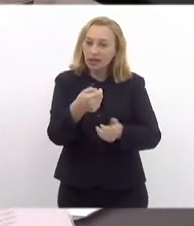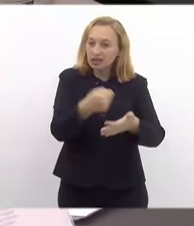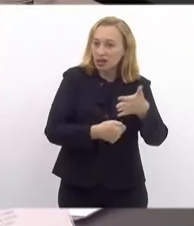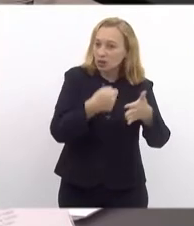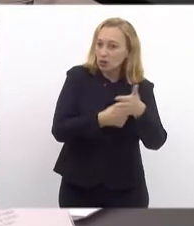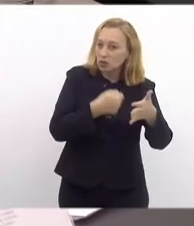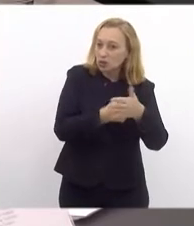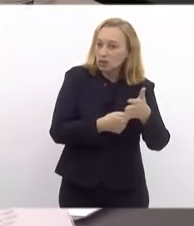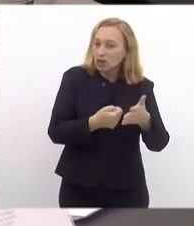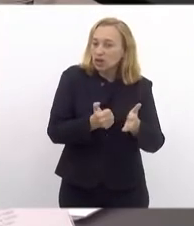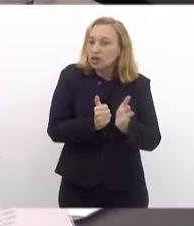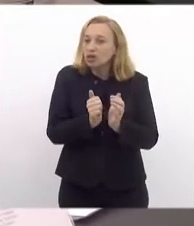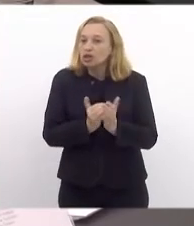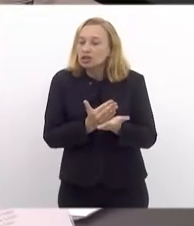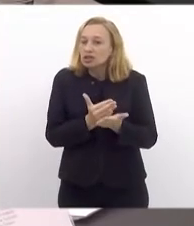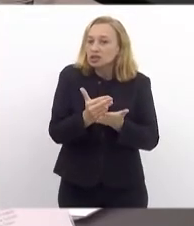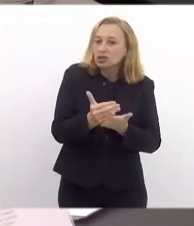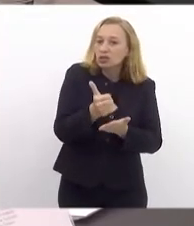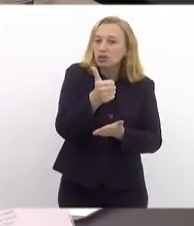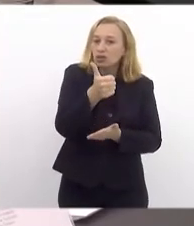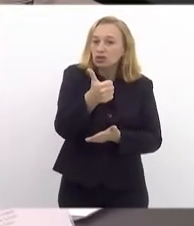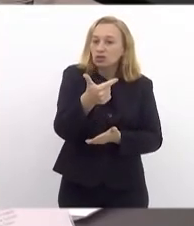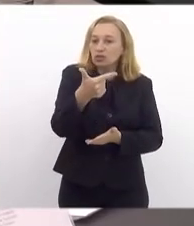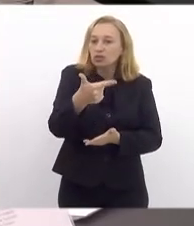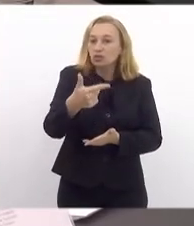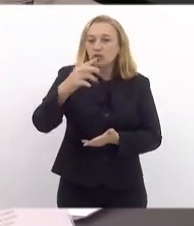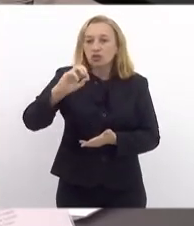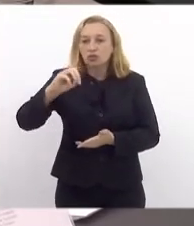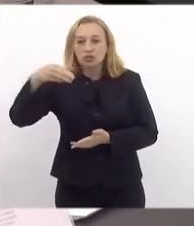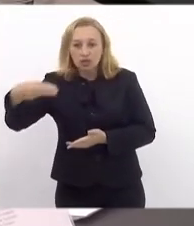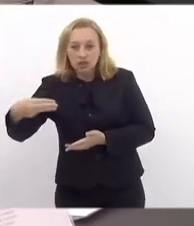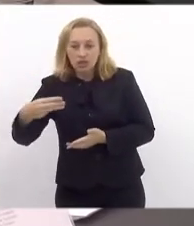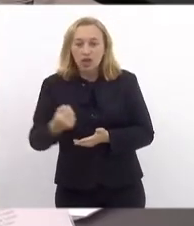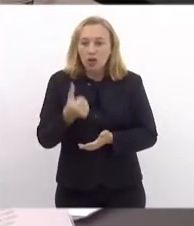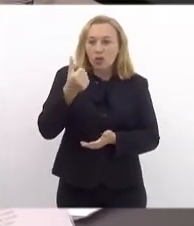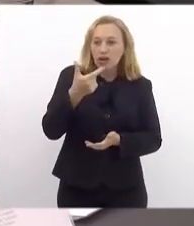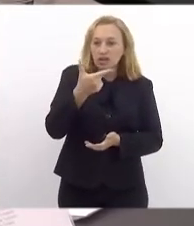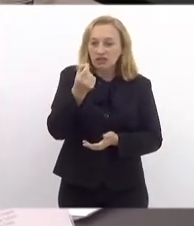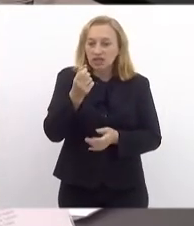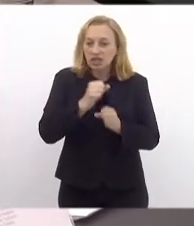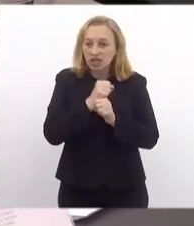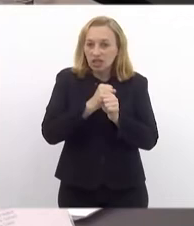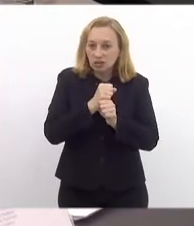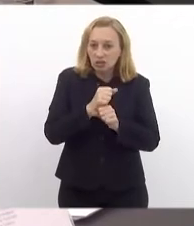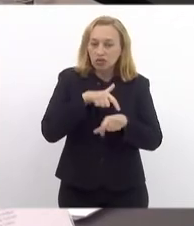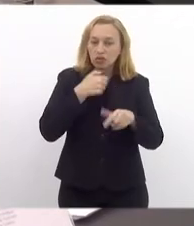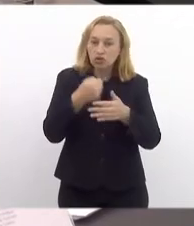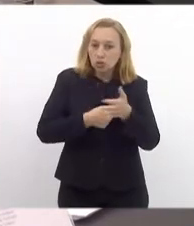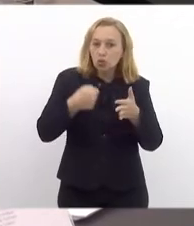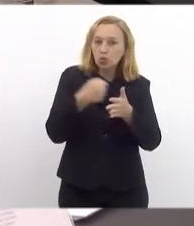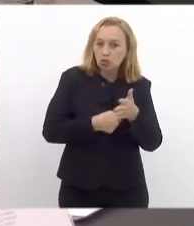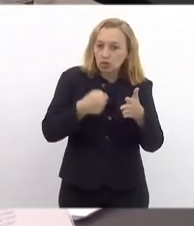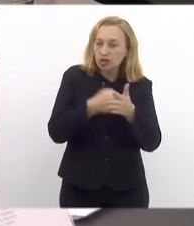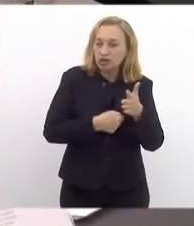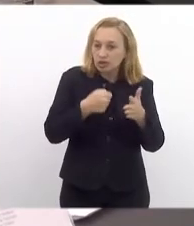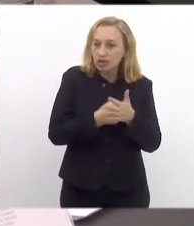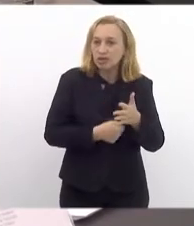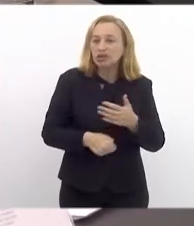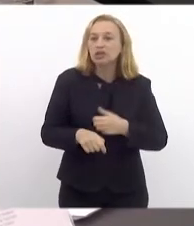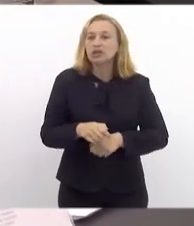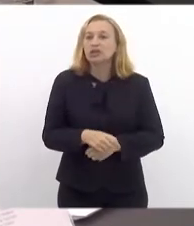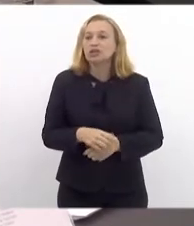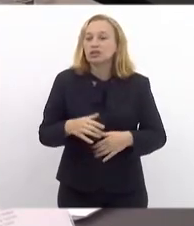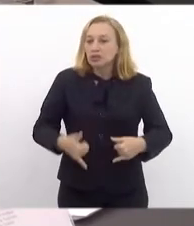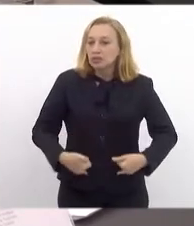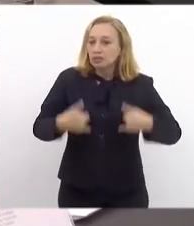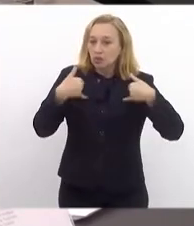luta que ela começou em 2003 Então já estamos fazendo quase 20 anos de caminhada né E se tem uma